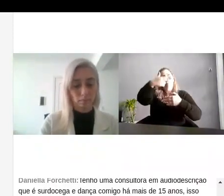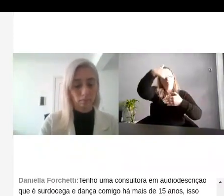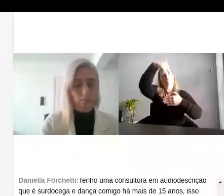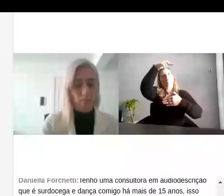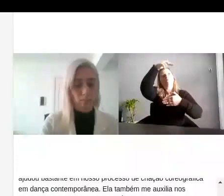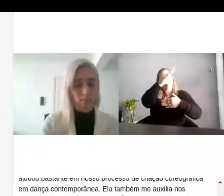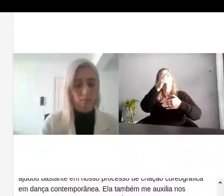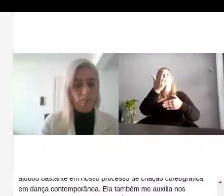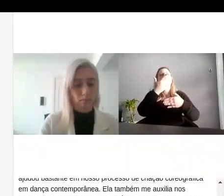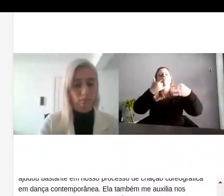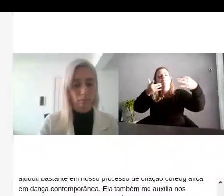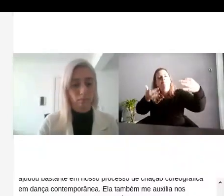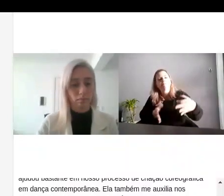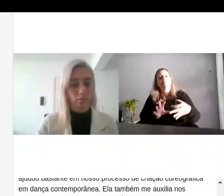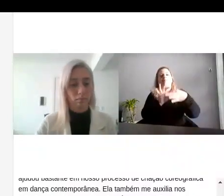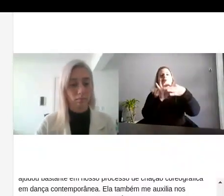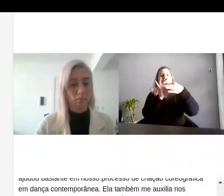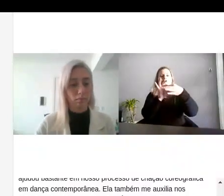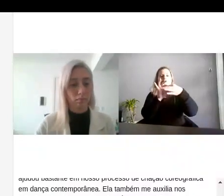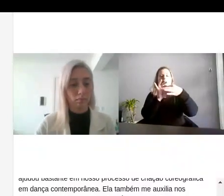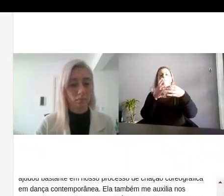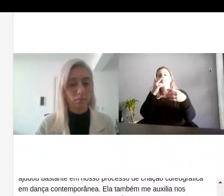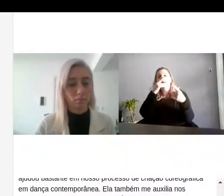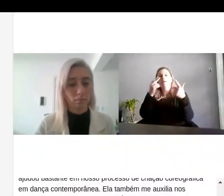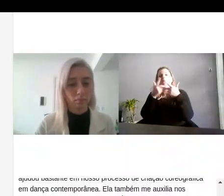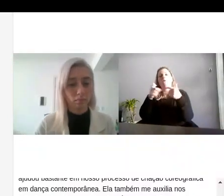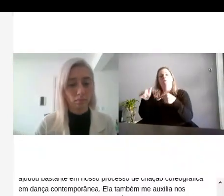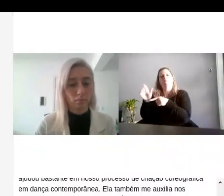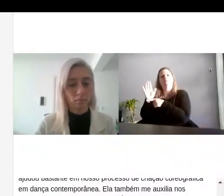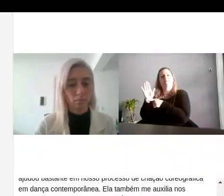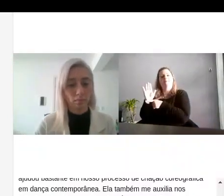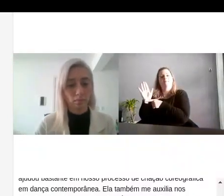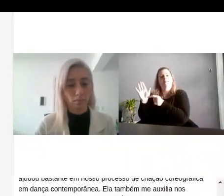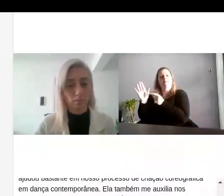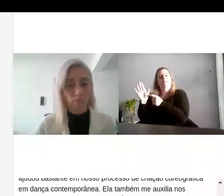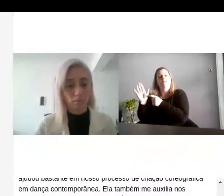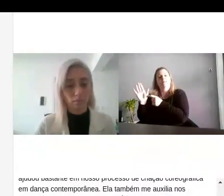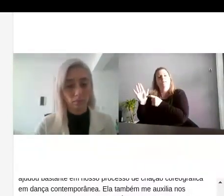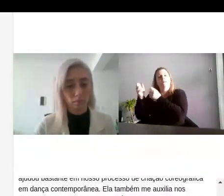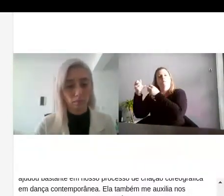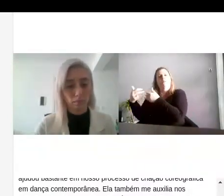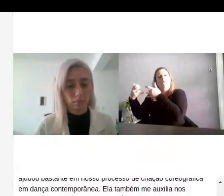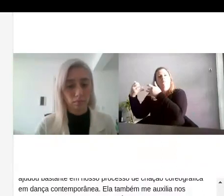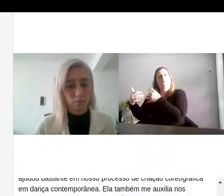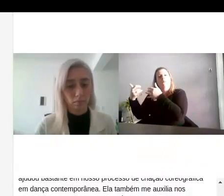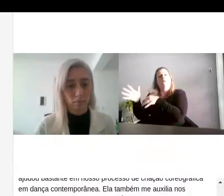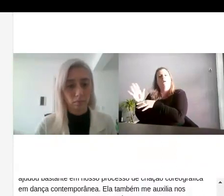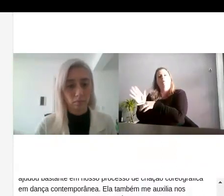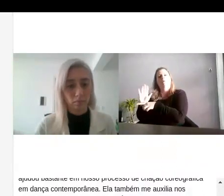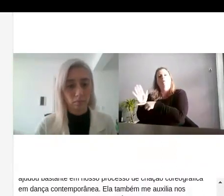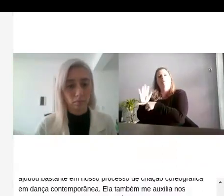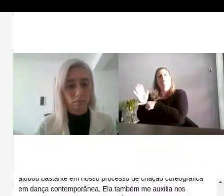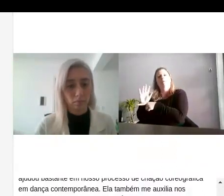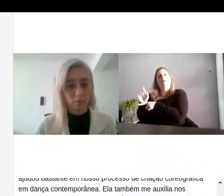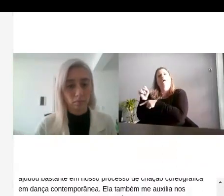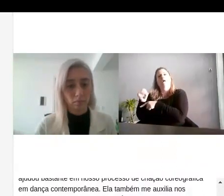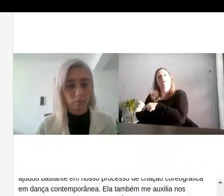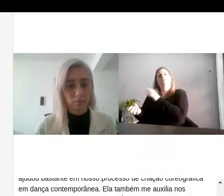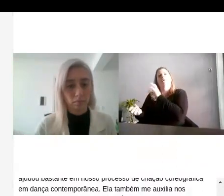Se eu simplesmente descrevo só o que está acontecendo, que é só esse só, umas